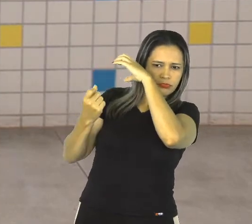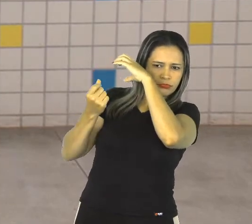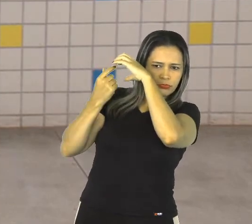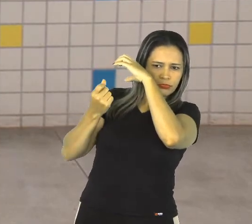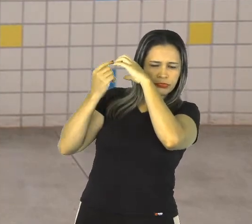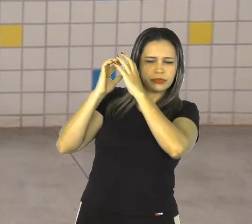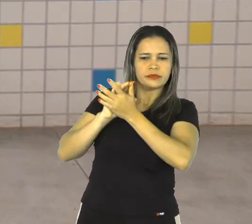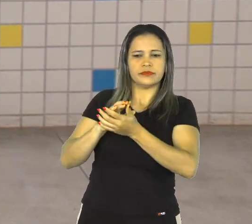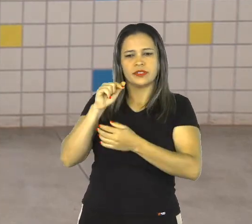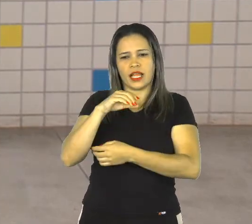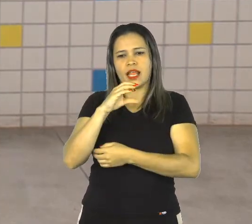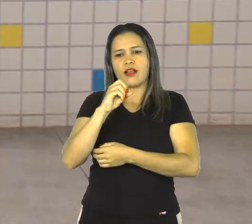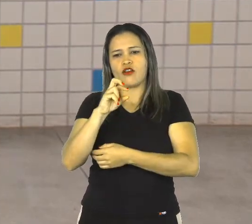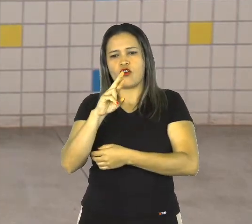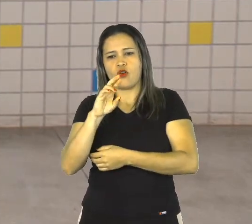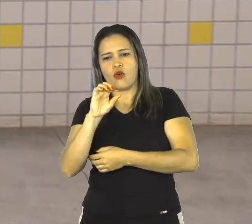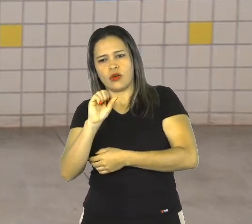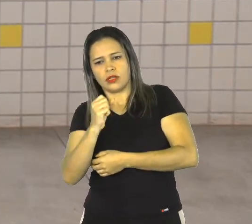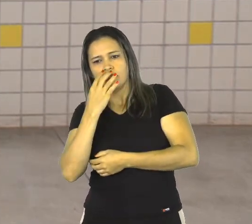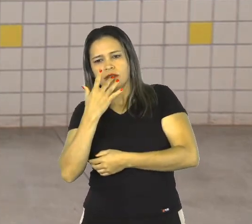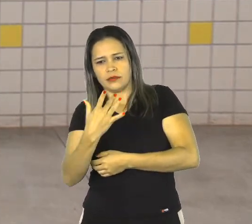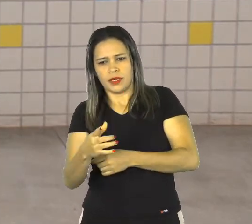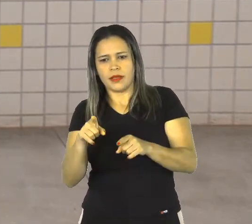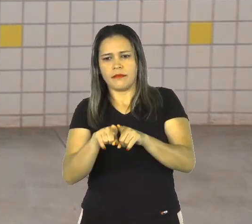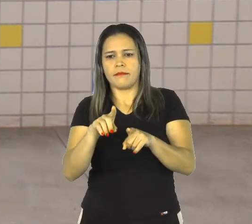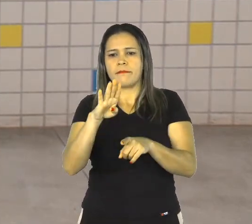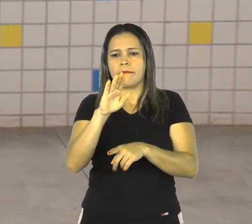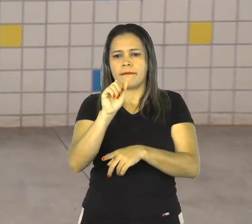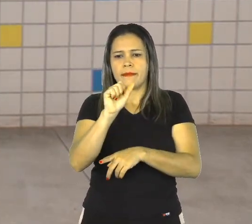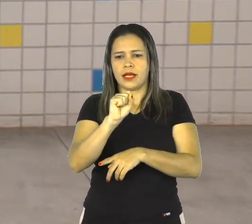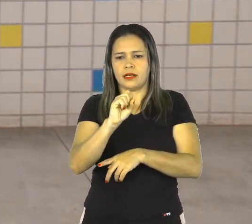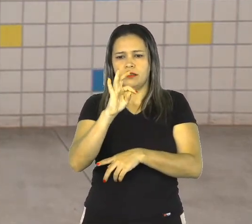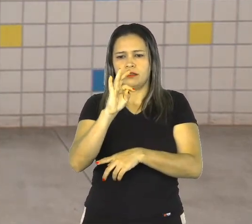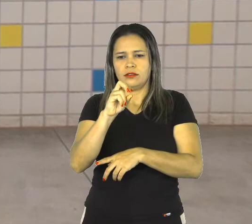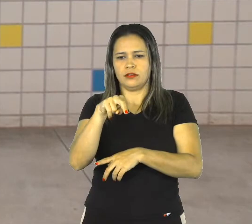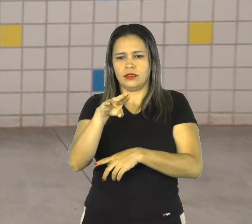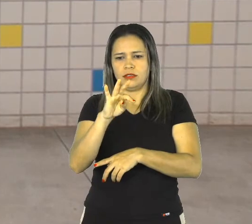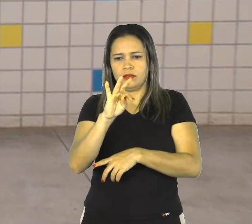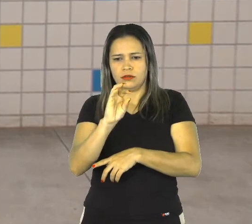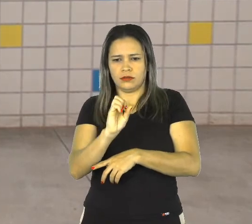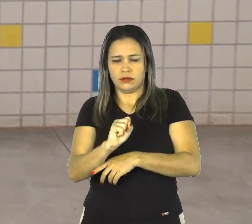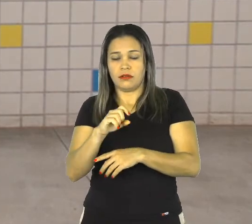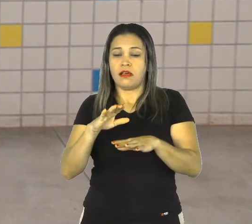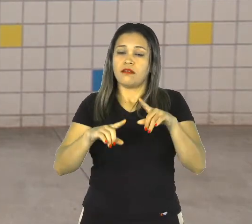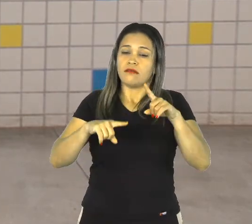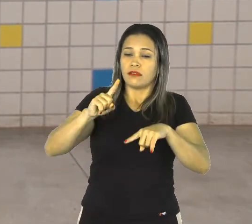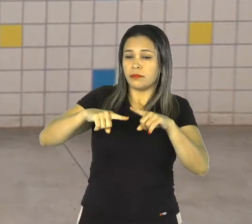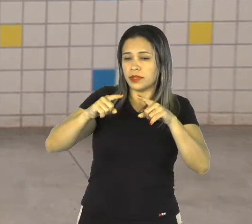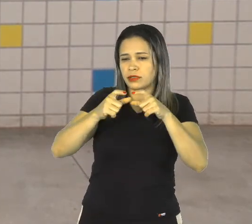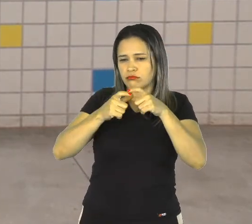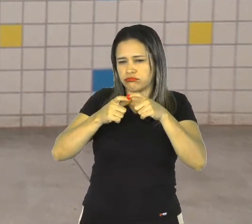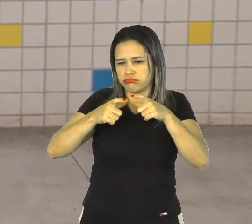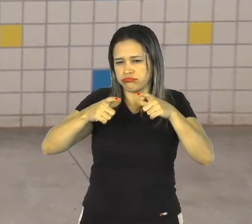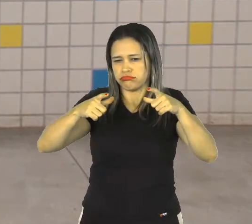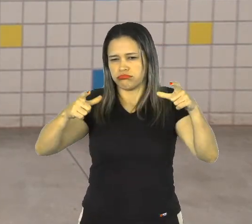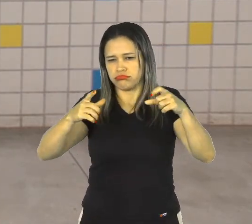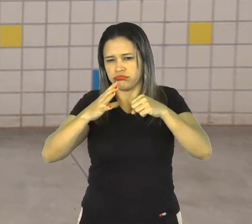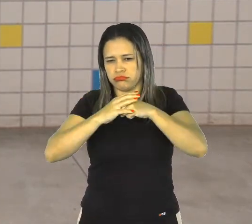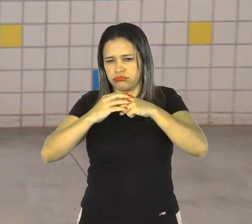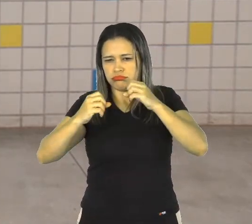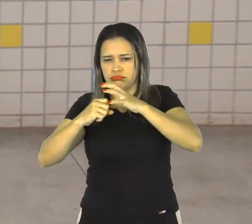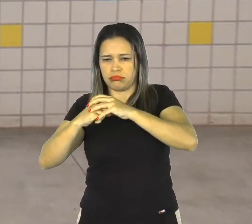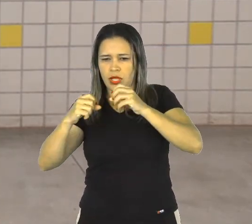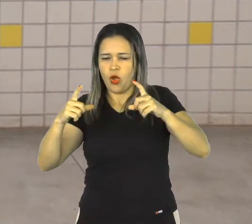de cones e de bastonetes. Essas células, dependendo do aumento ou da diminuição